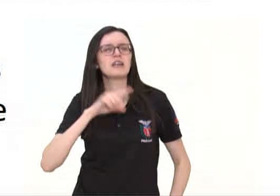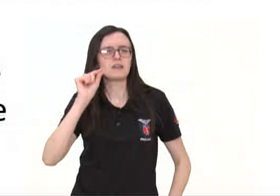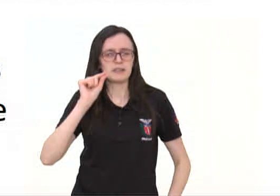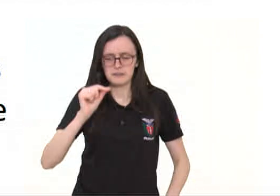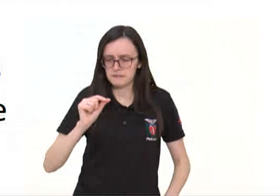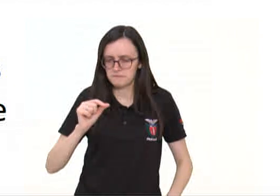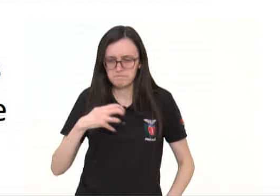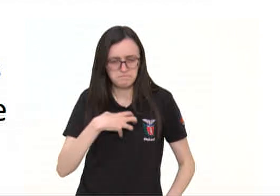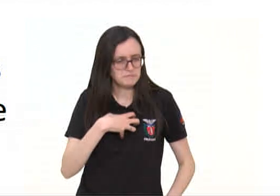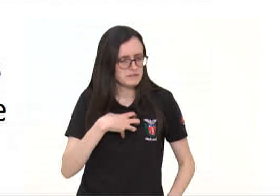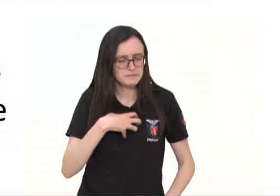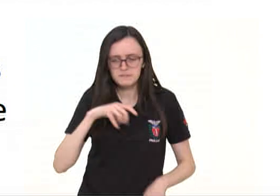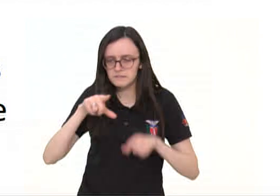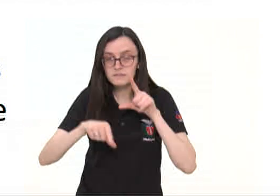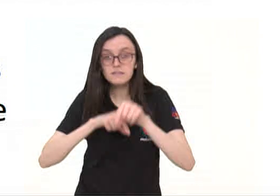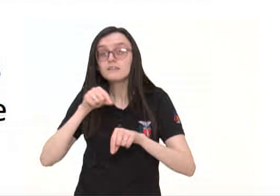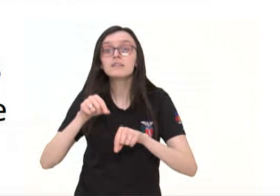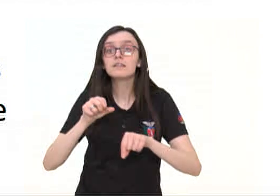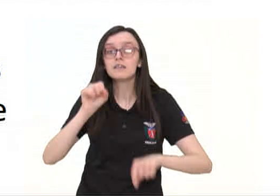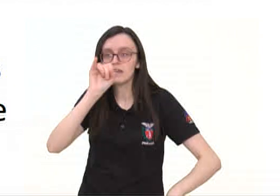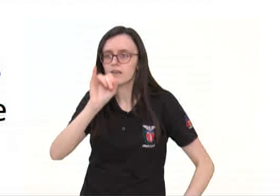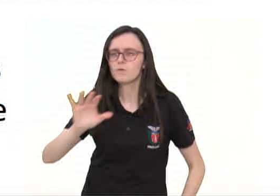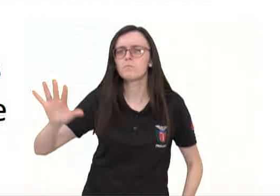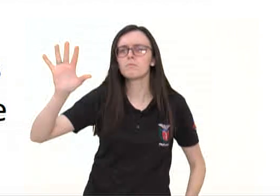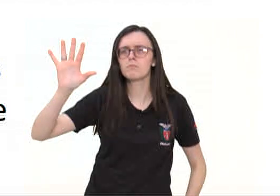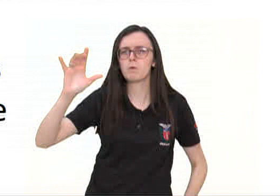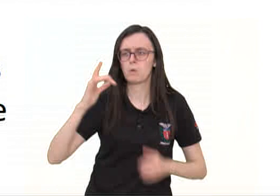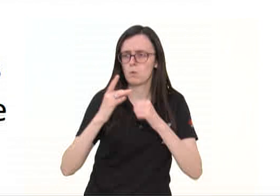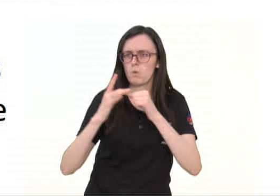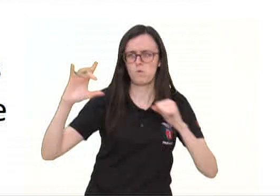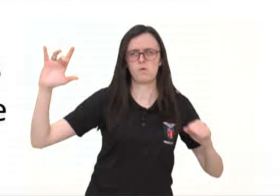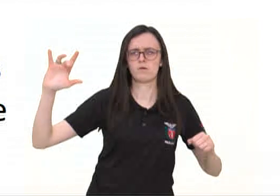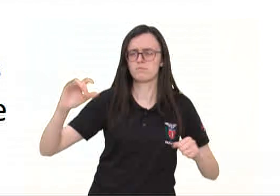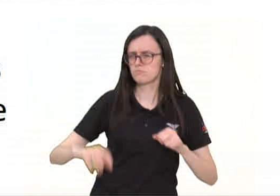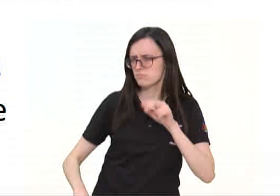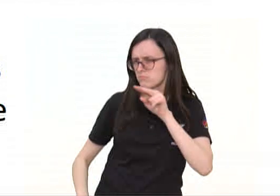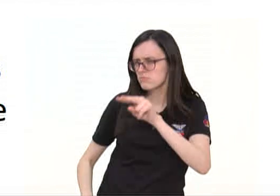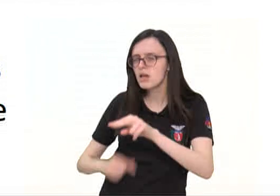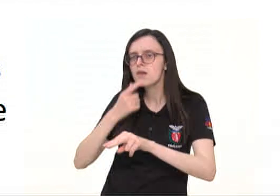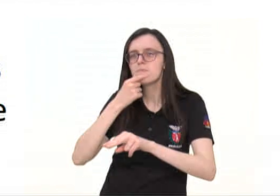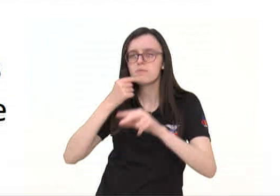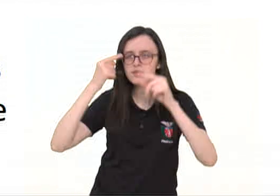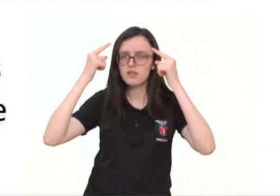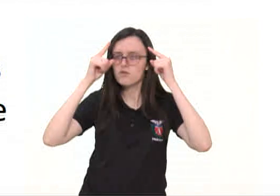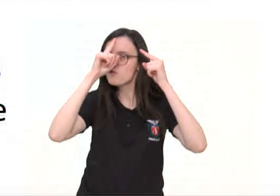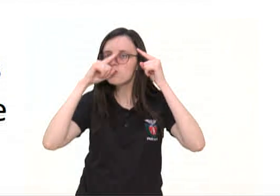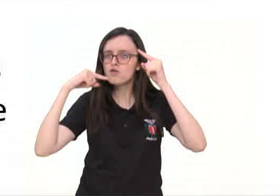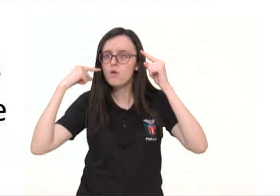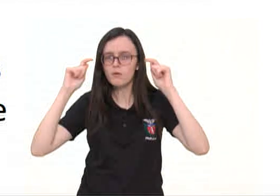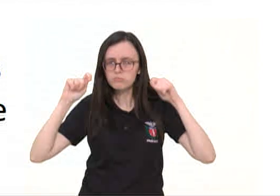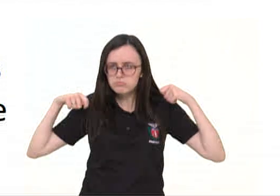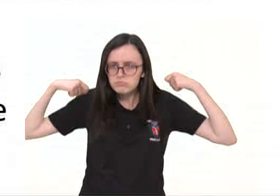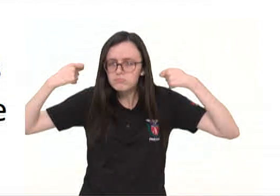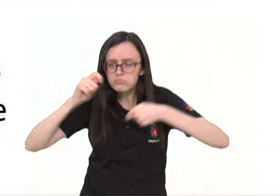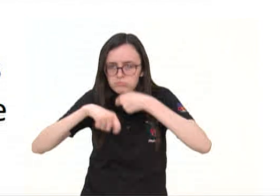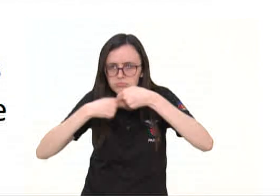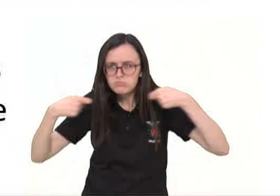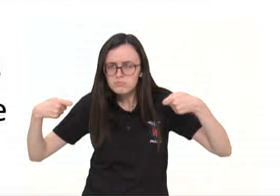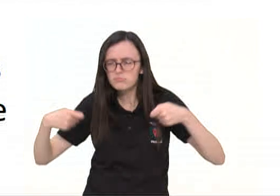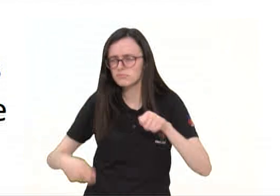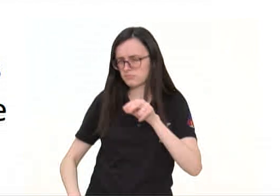super produzidas, uma imagem dourada com um pequeno garotinho loiro de capa chama a